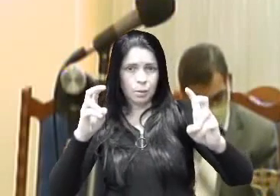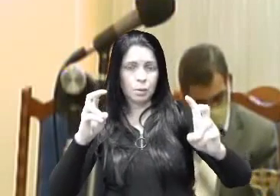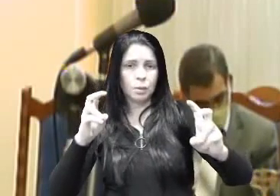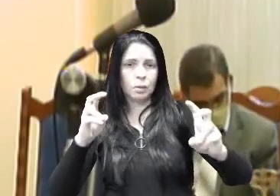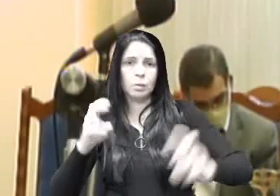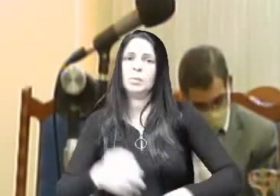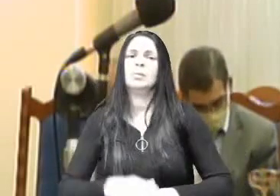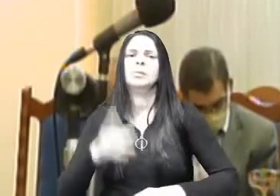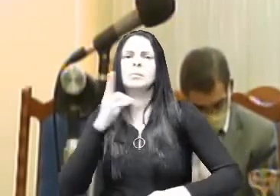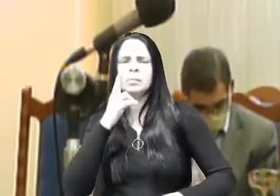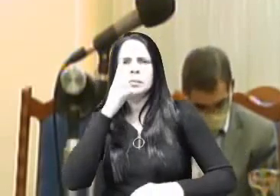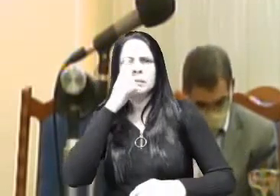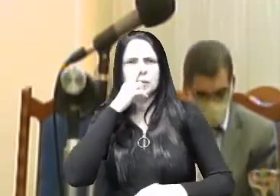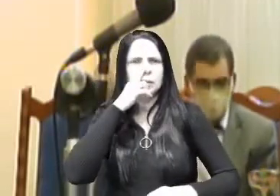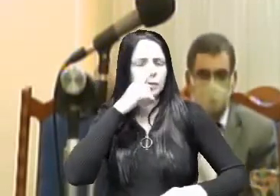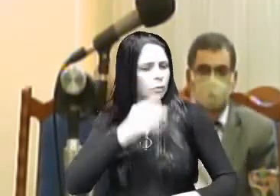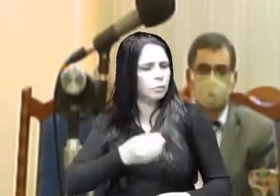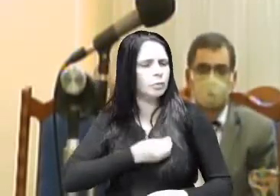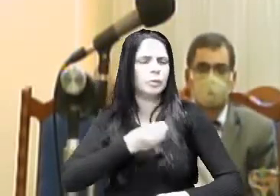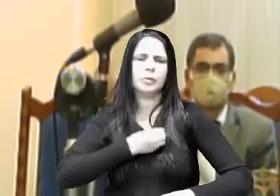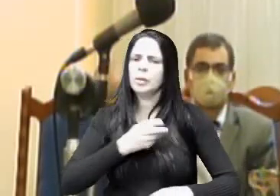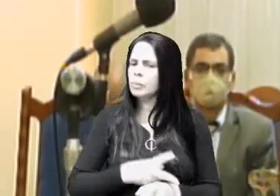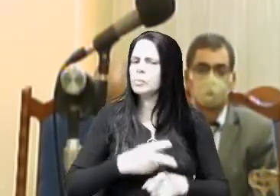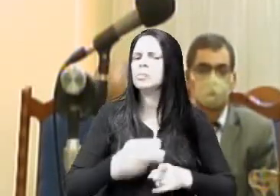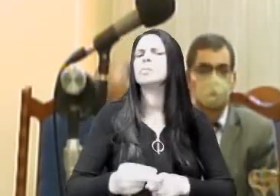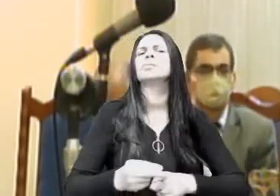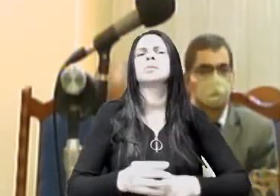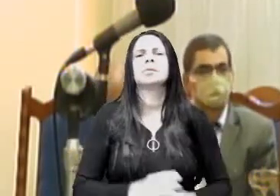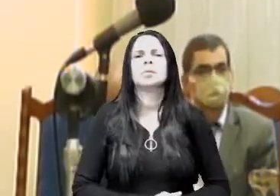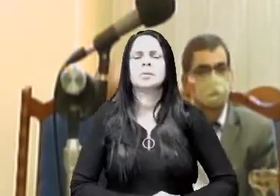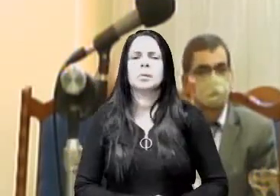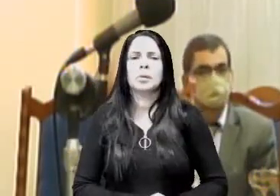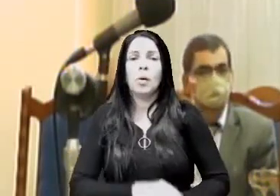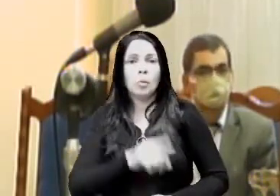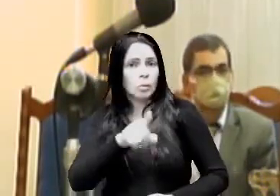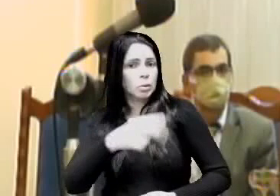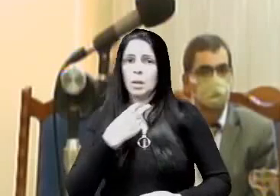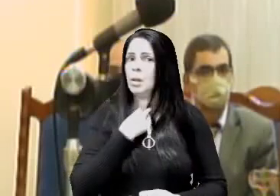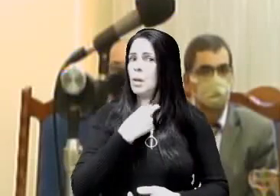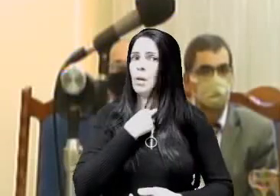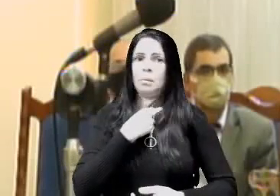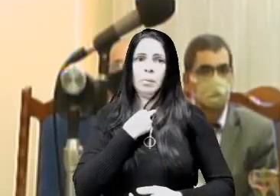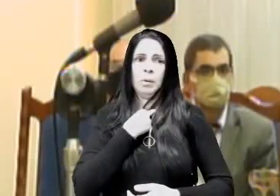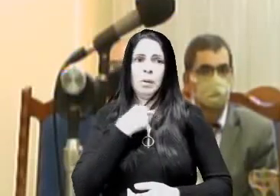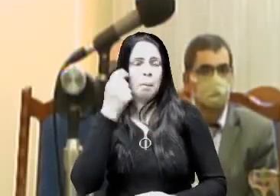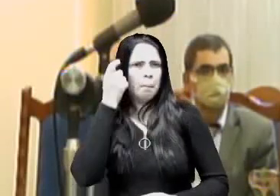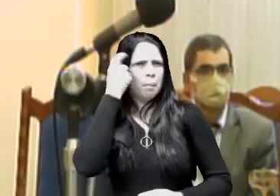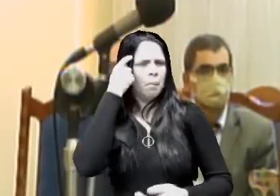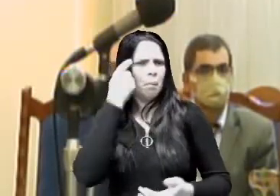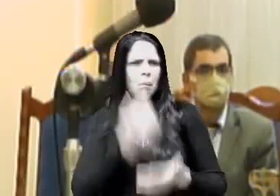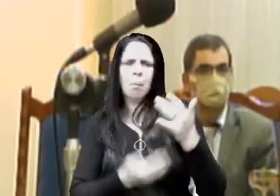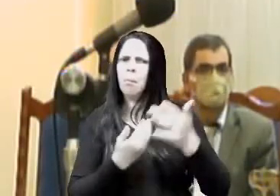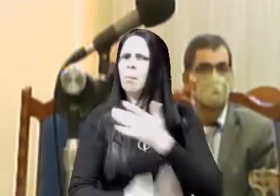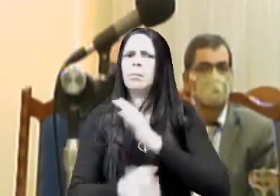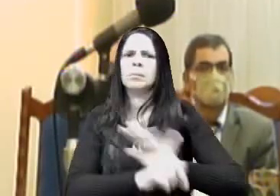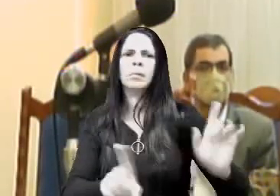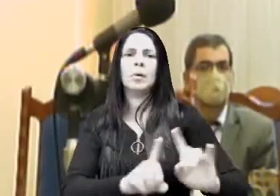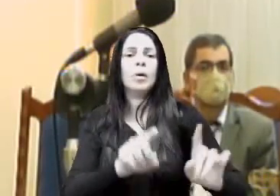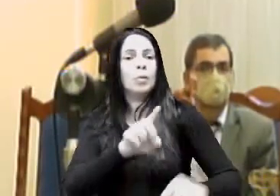vivendo como vencedor. Você não pode viver como um derrotado, tem que viver como